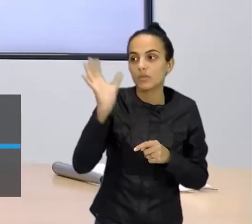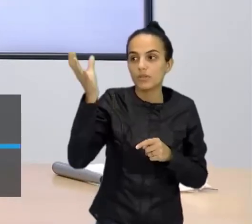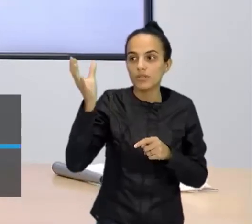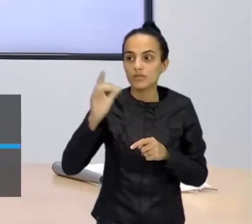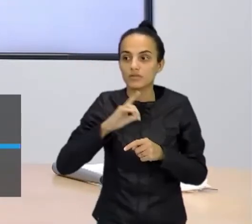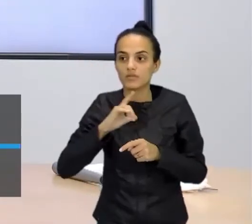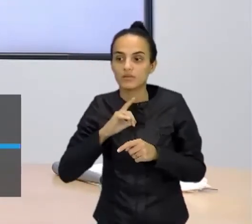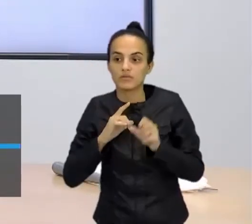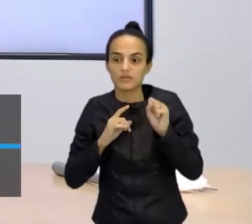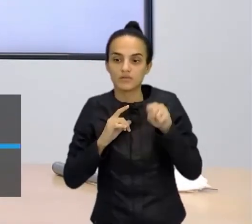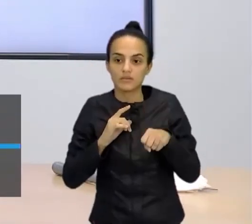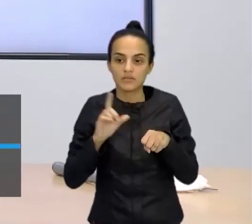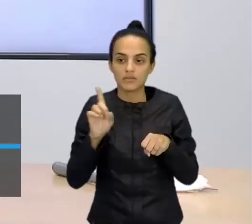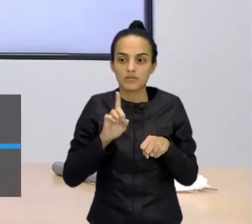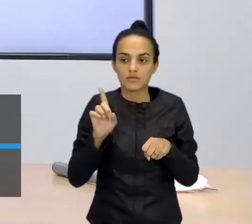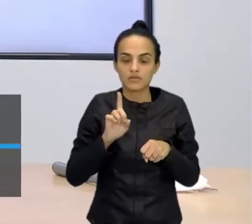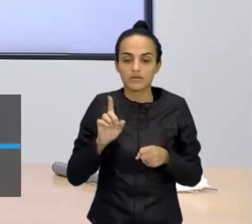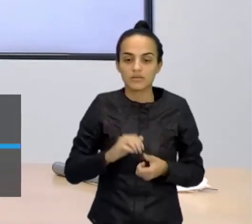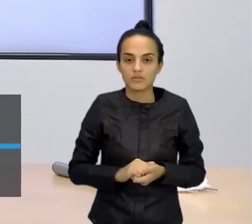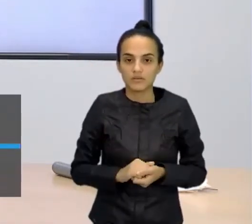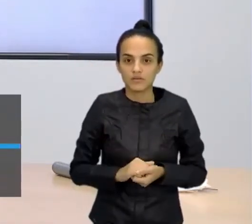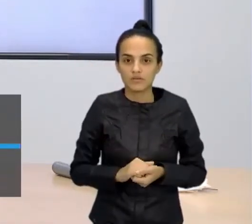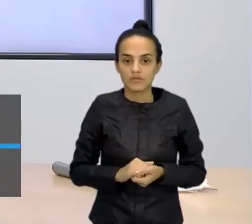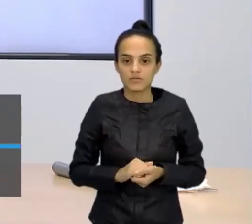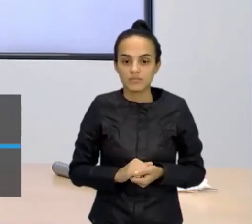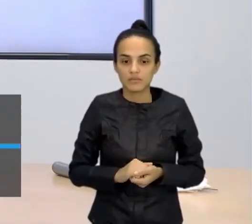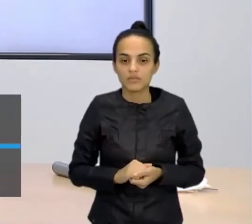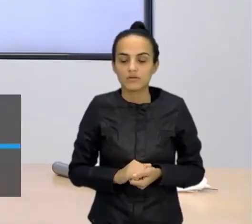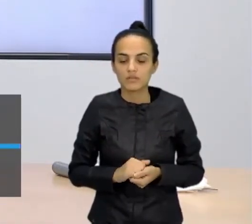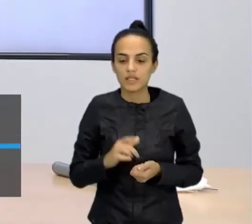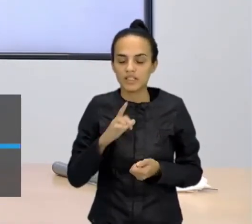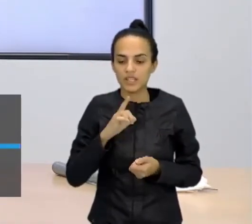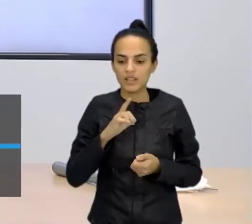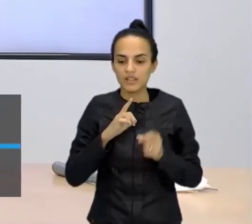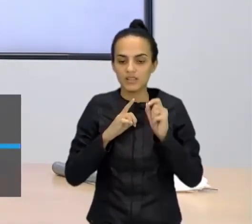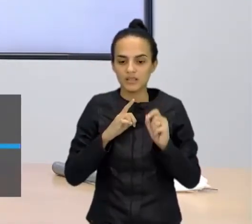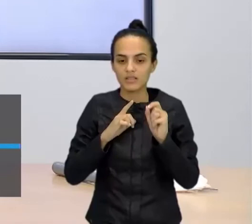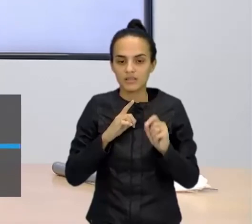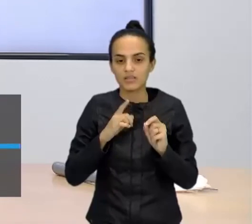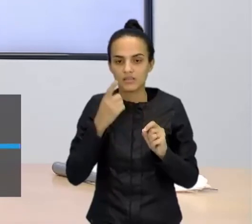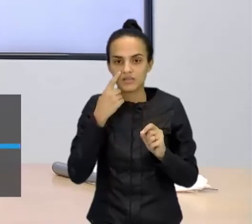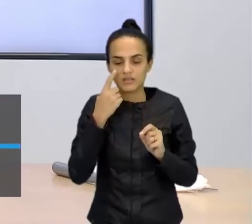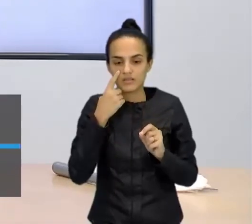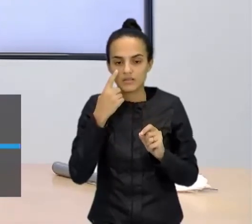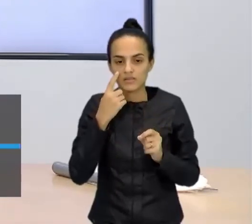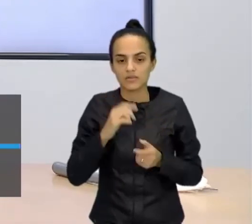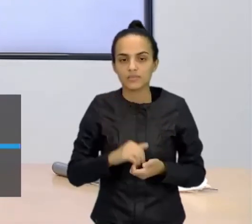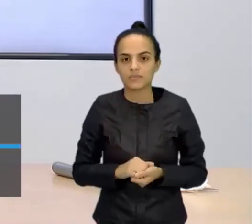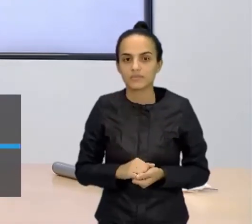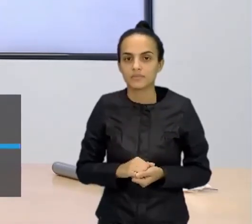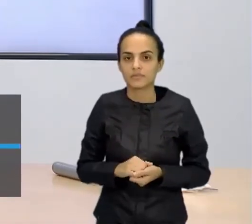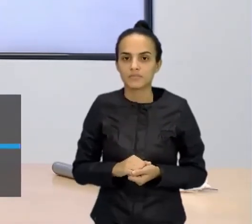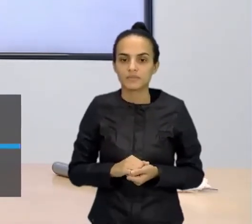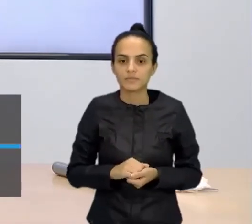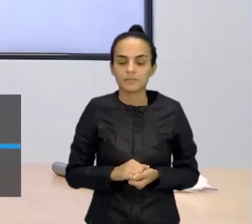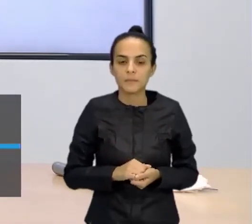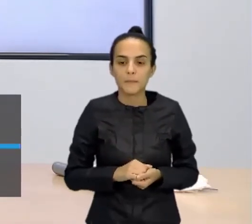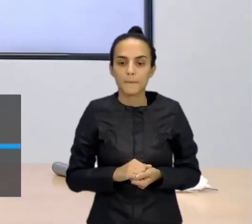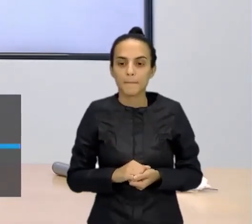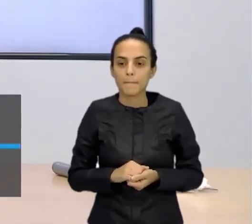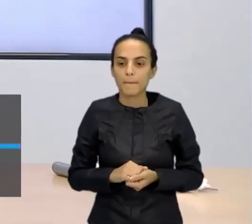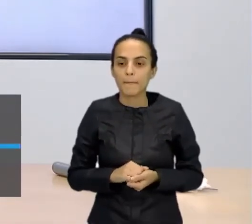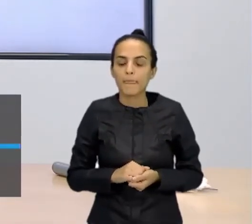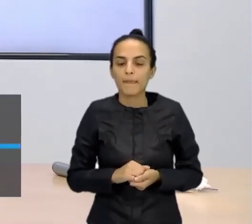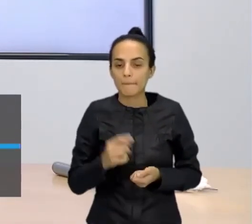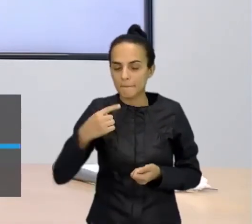não. Outras maneiras, eu recordo e mencionei que eu já fiz uma atividade escolar com meu filho,